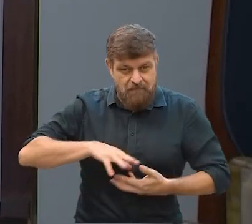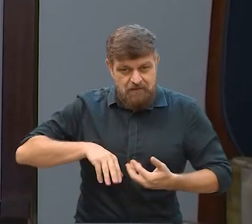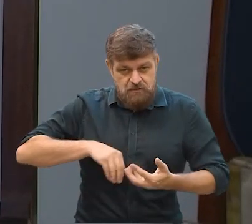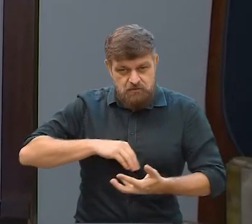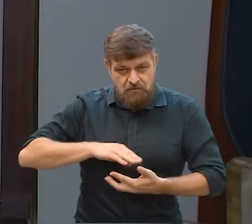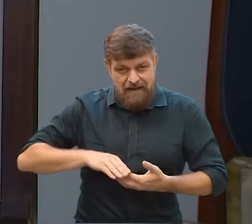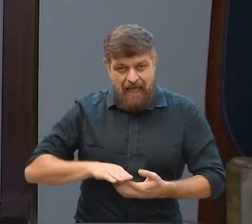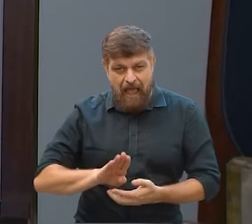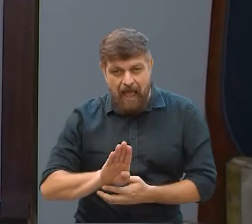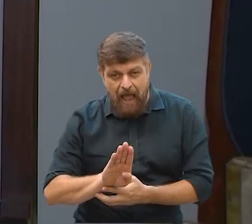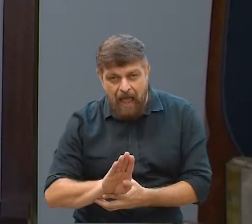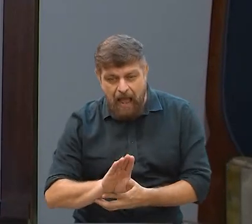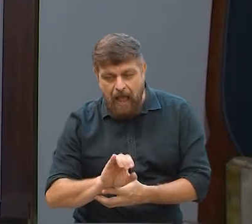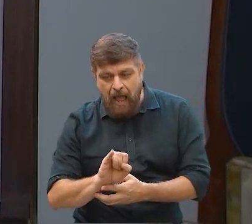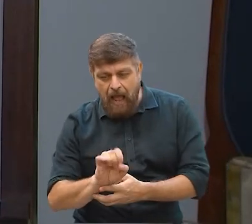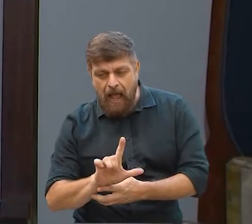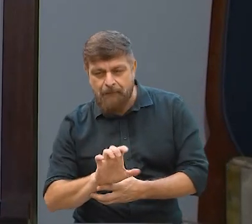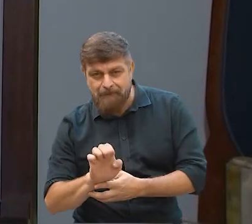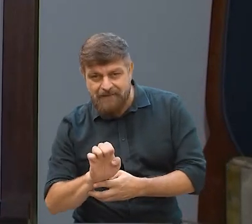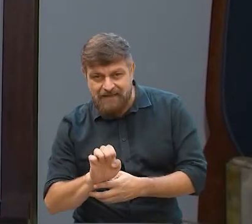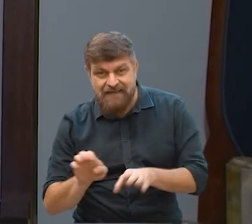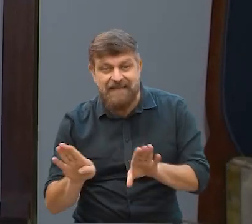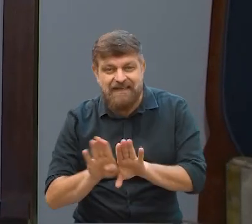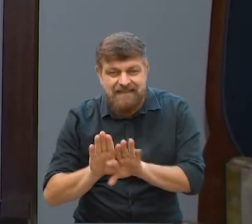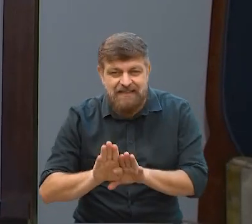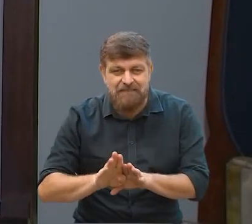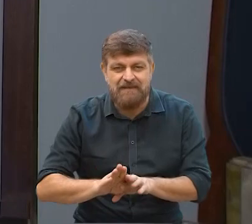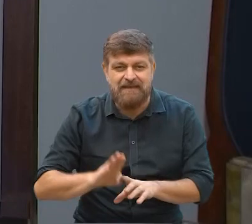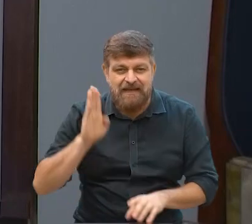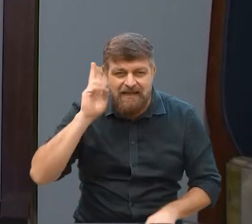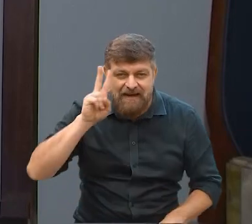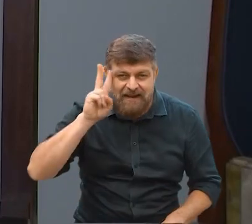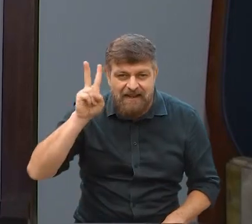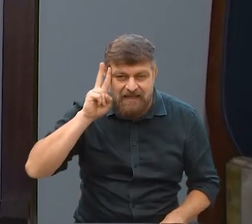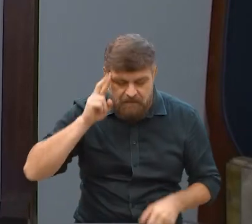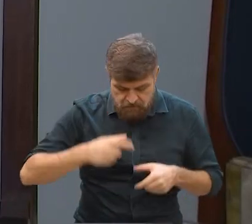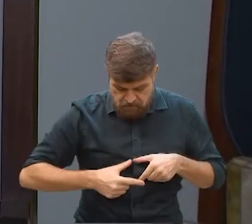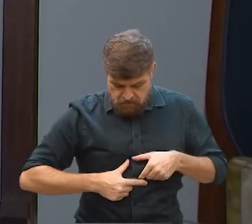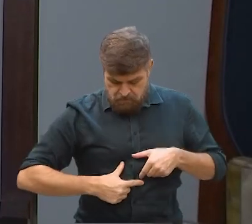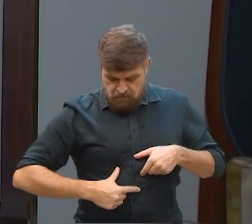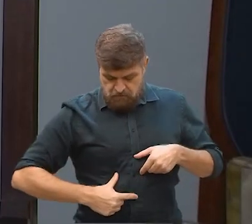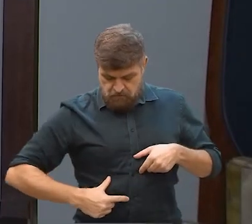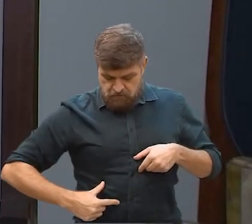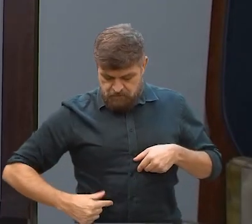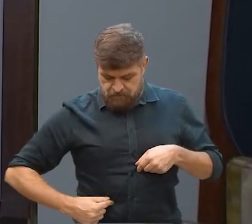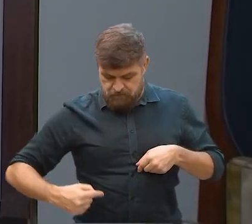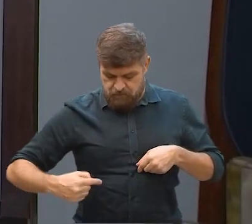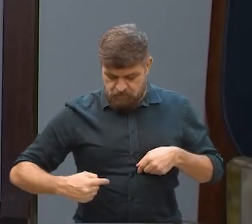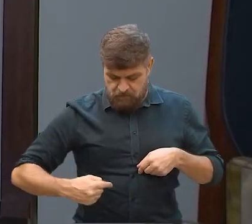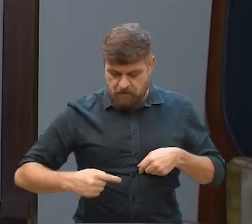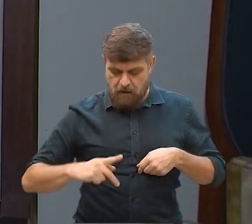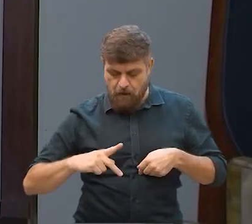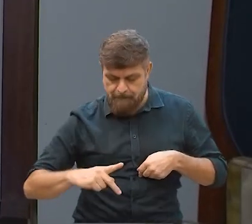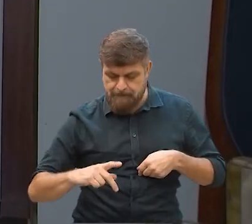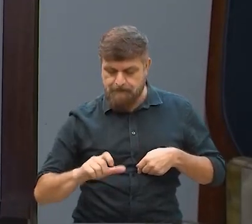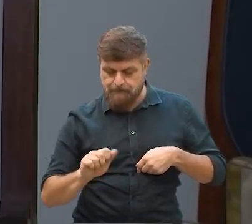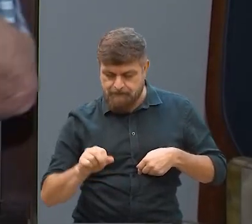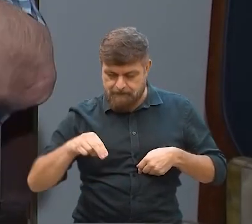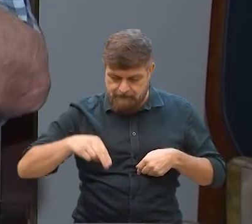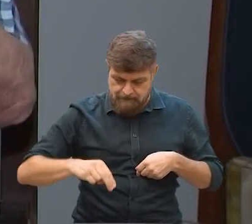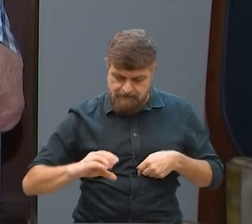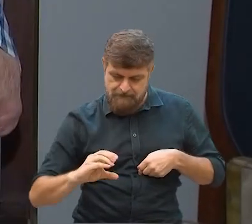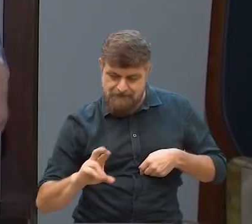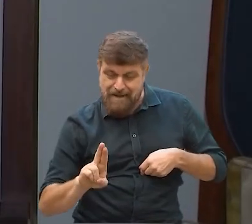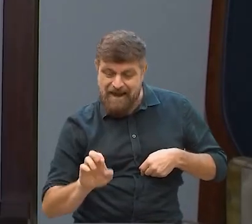e atrás tem o pâncreas, que tem um canal principal chamado Wirsum, nome de um autor. Esses dois canais, o que vem do pâncreas